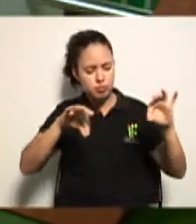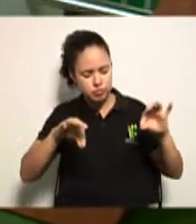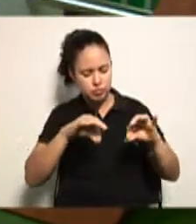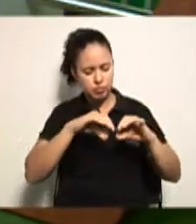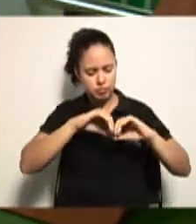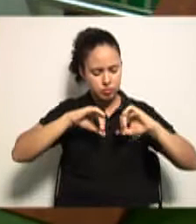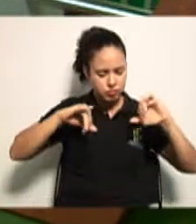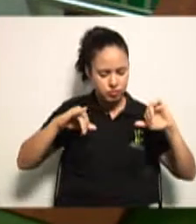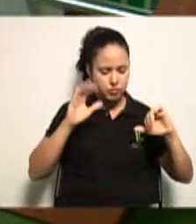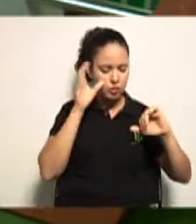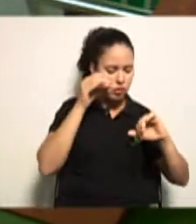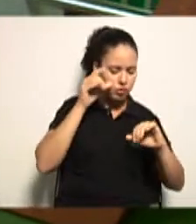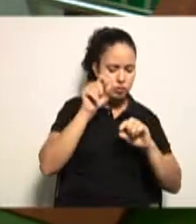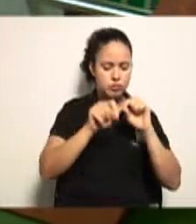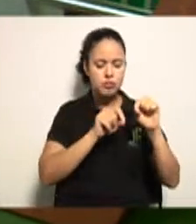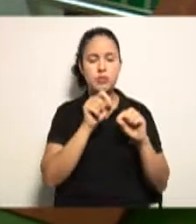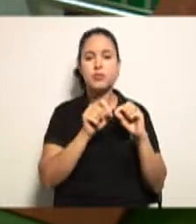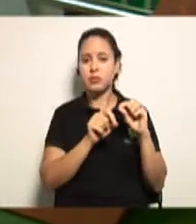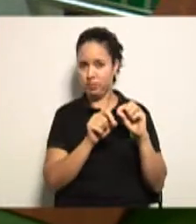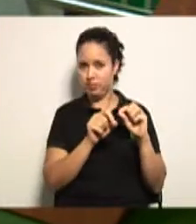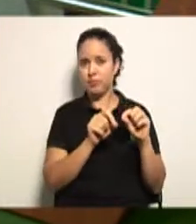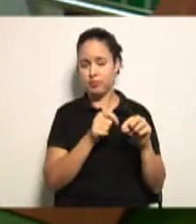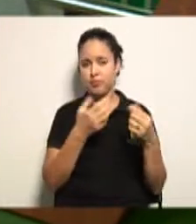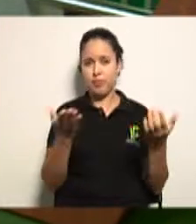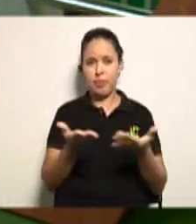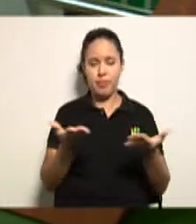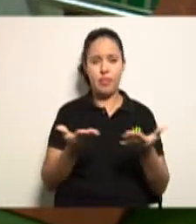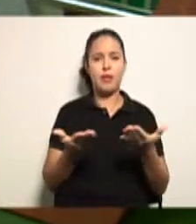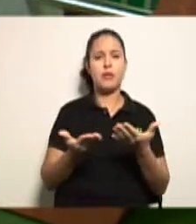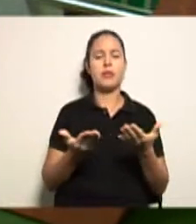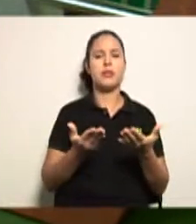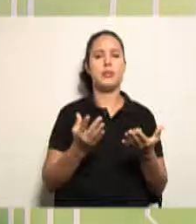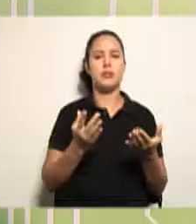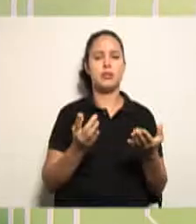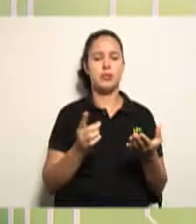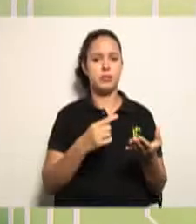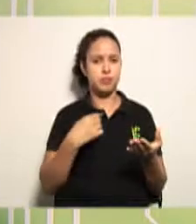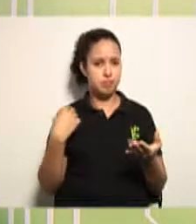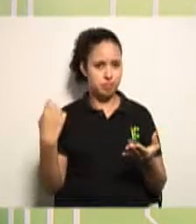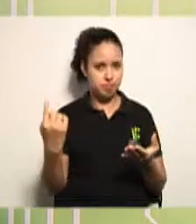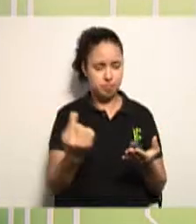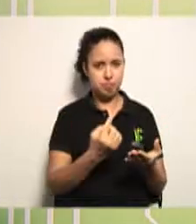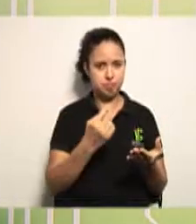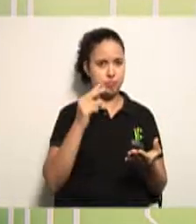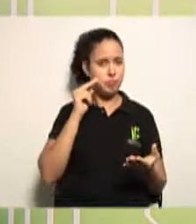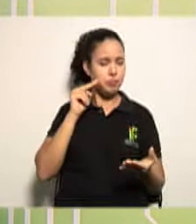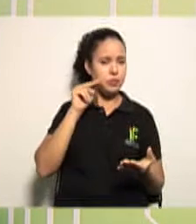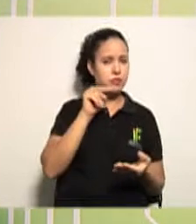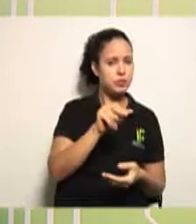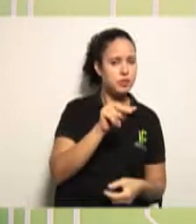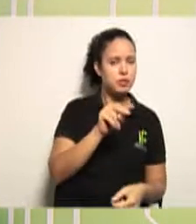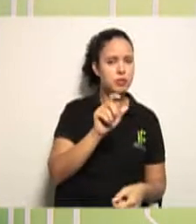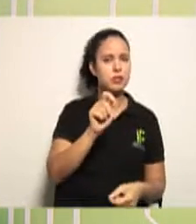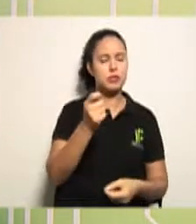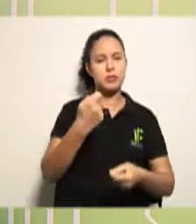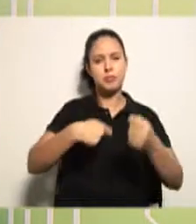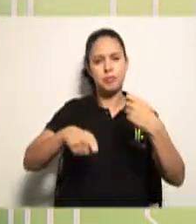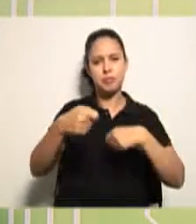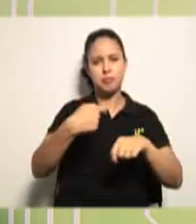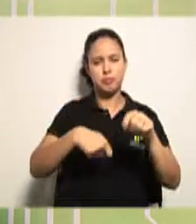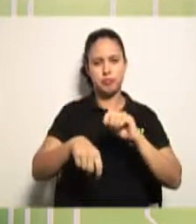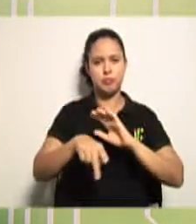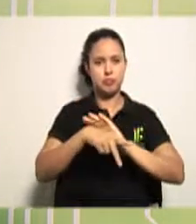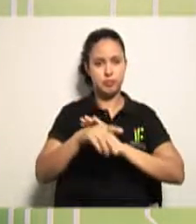para verificar. E hoje, com essa sistematização e com o olhar da administração enquanto